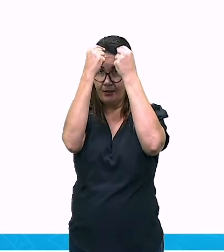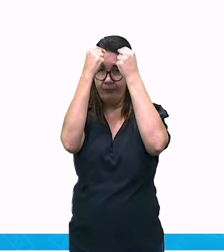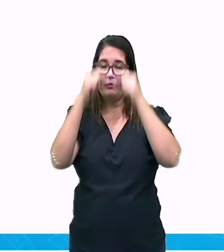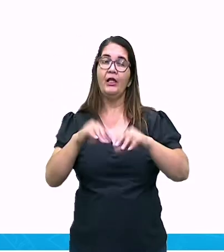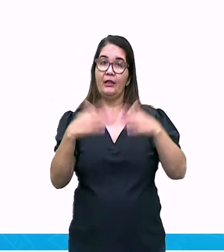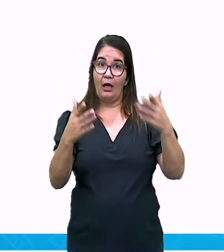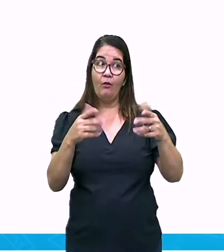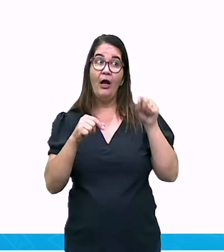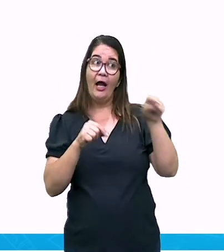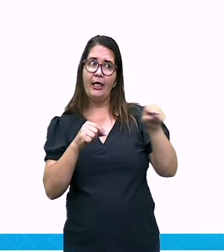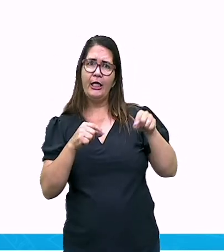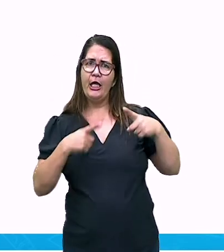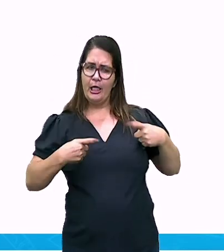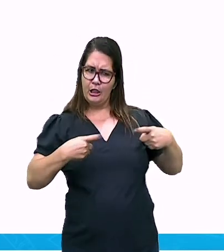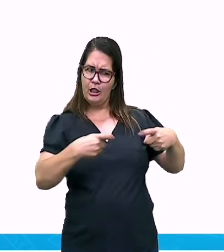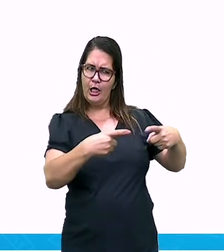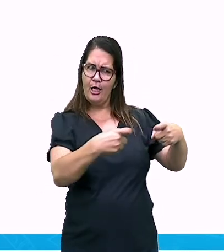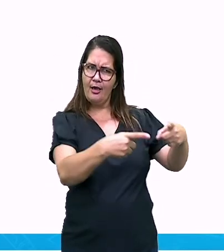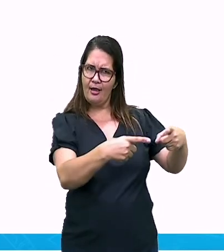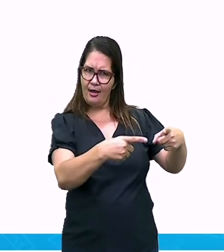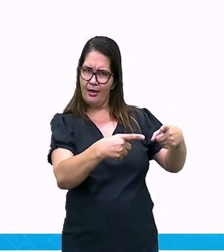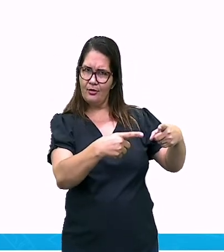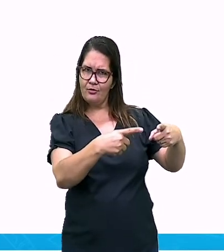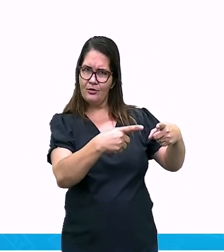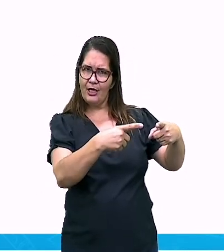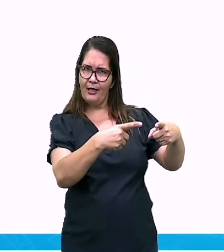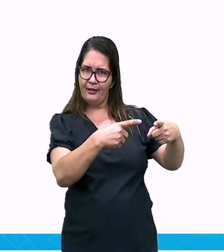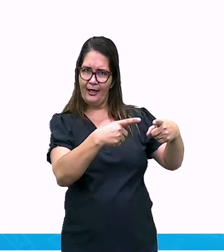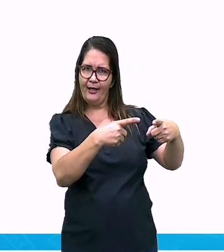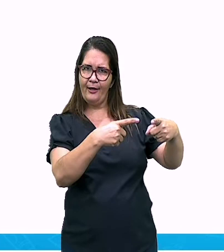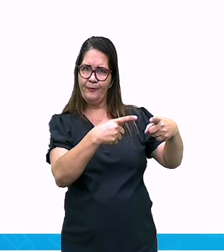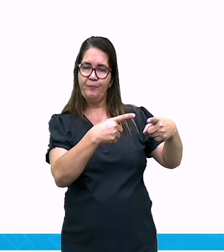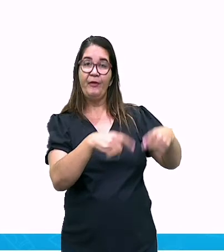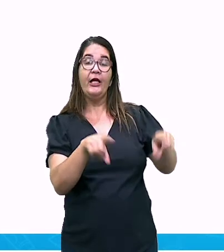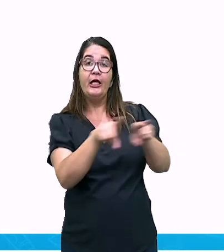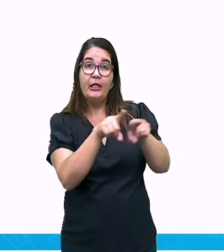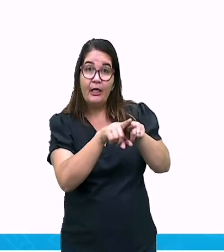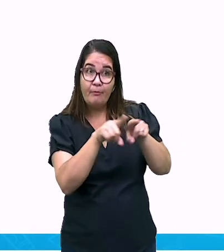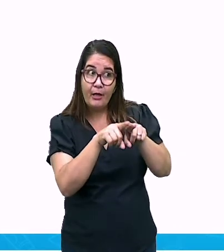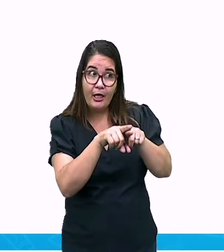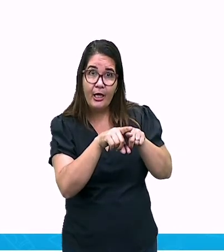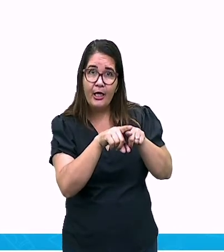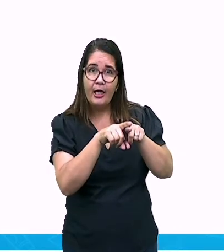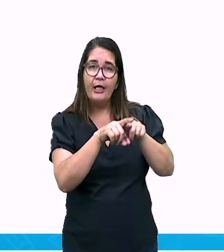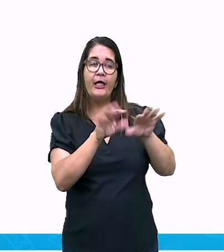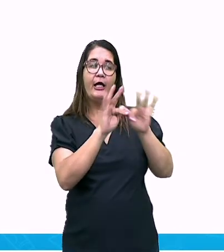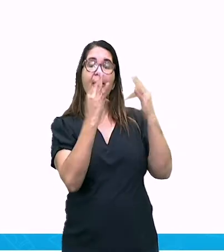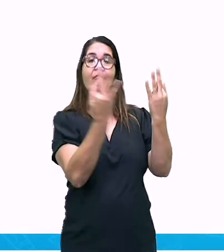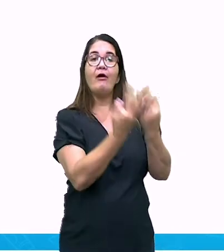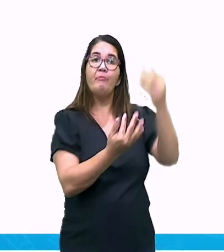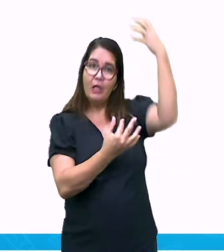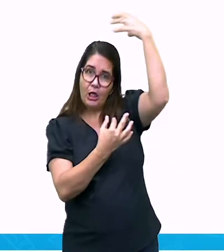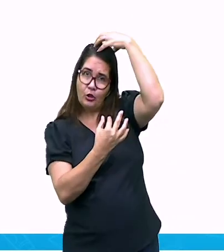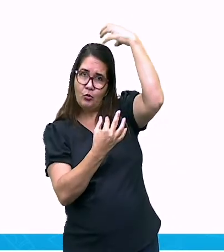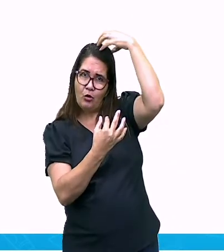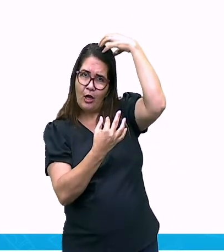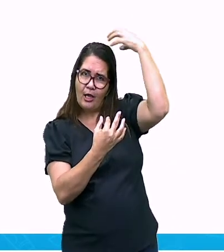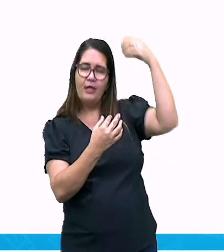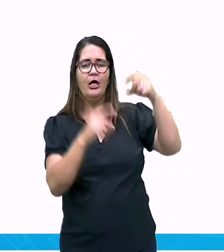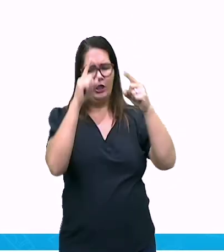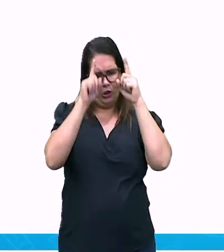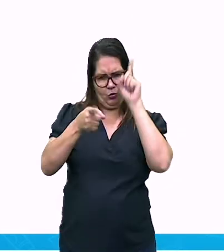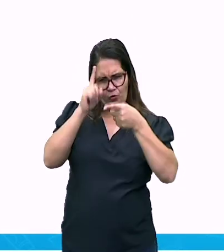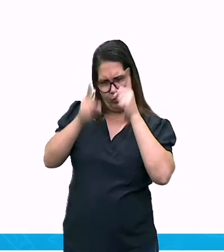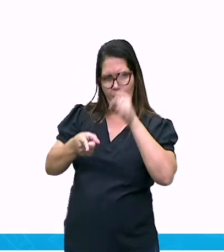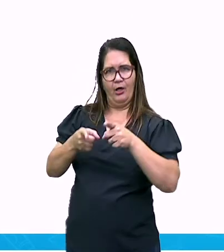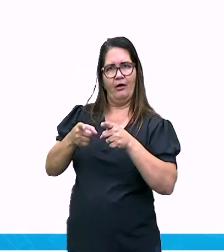que tinham relação de parentesco com o rei. Então, somente esses é que antigamente governavam e logo em seguida